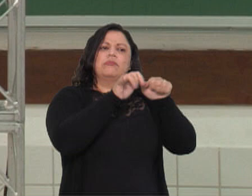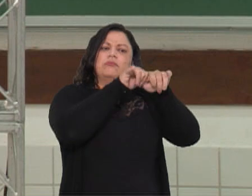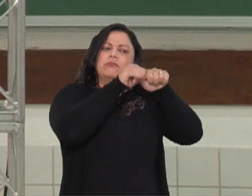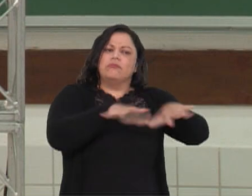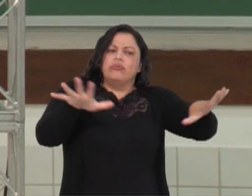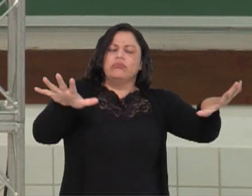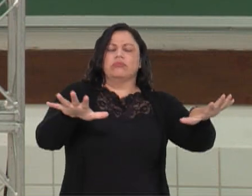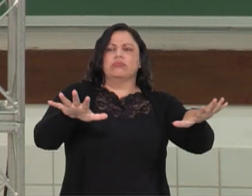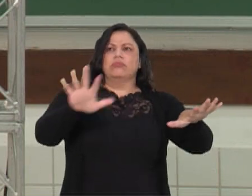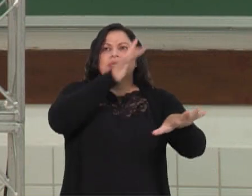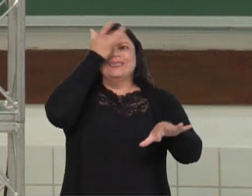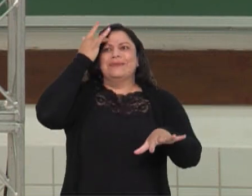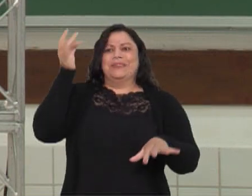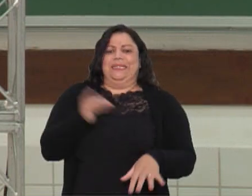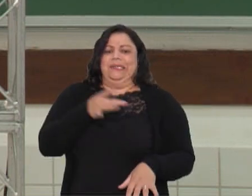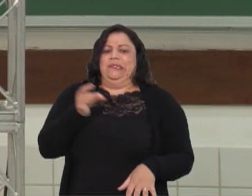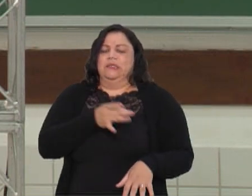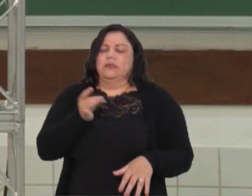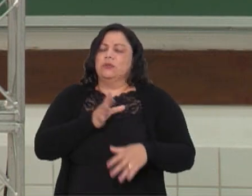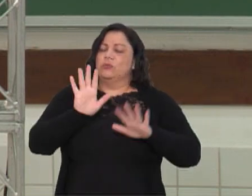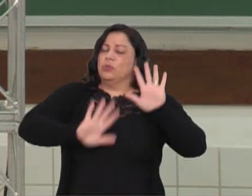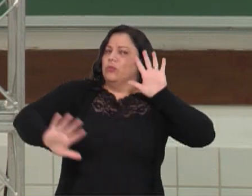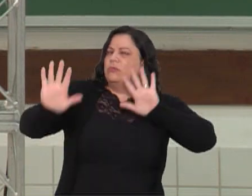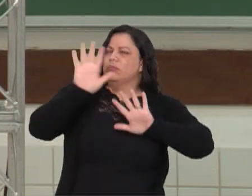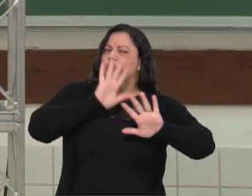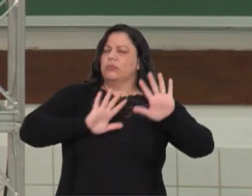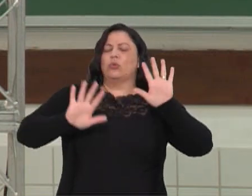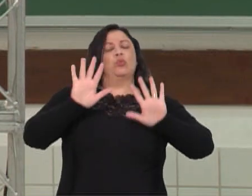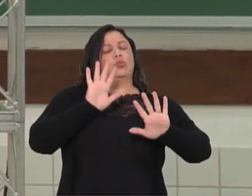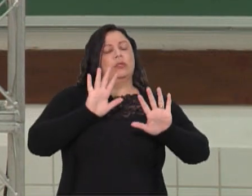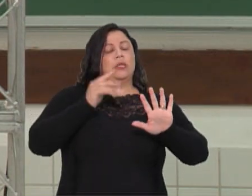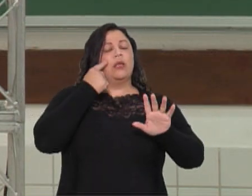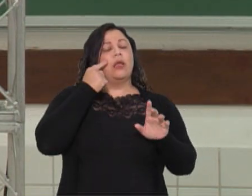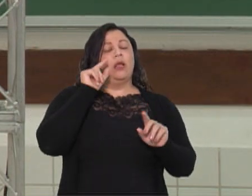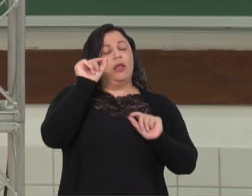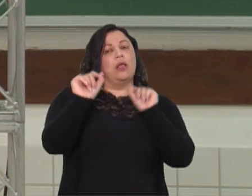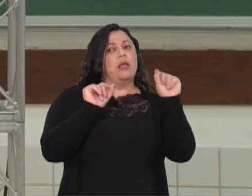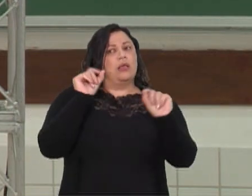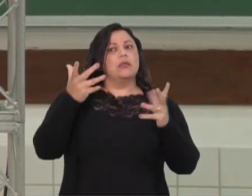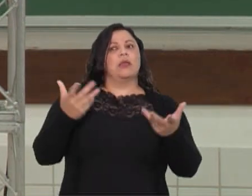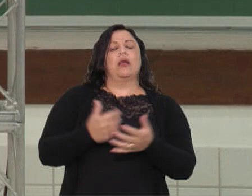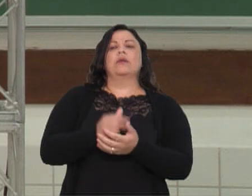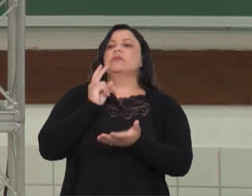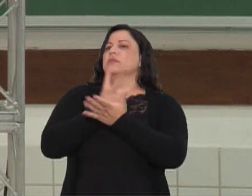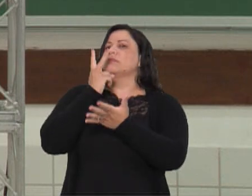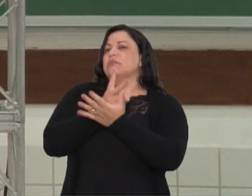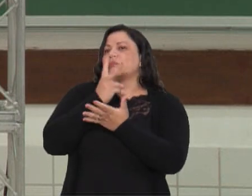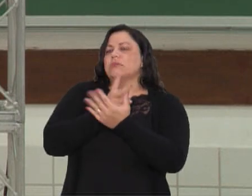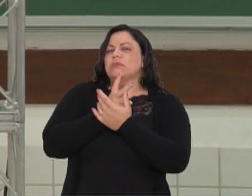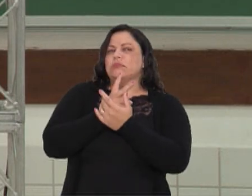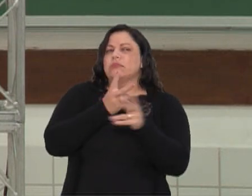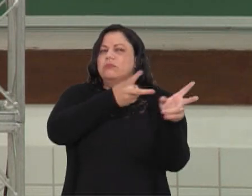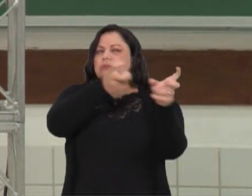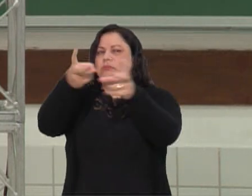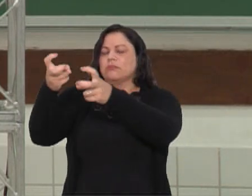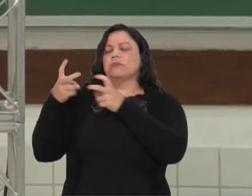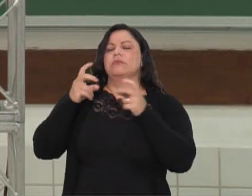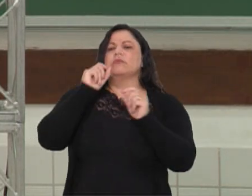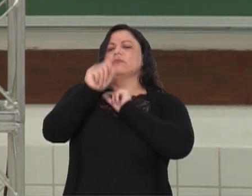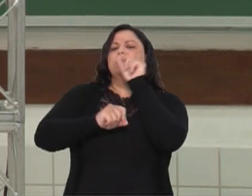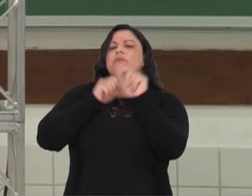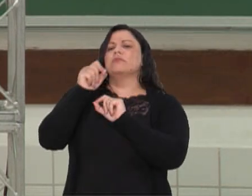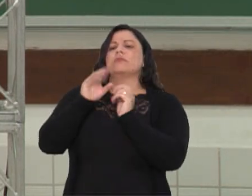com muito medo, né? Então a gente tem que ter um certo cuidado. Sempre estar verificando quais são as